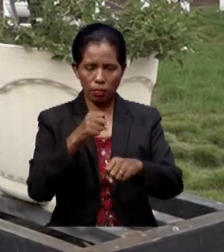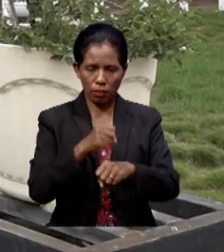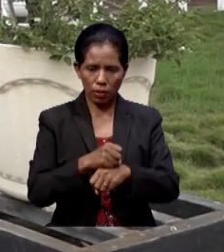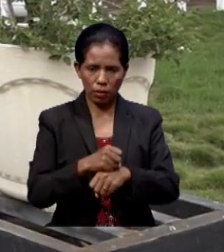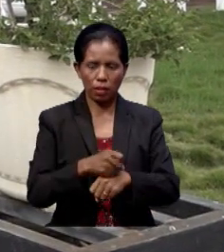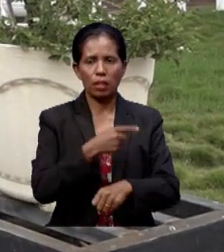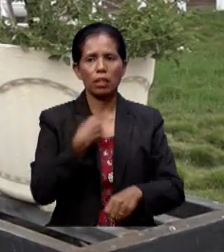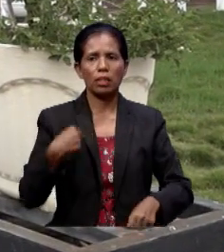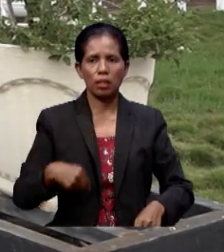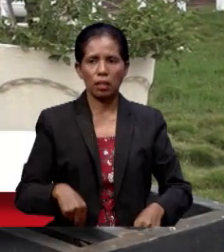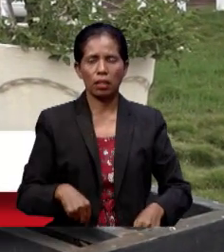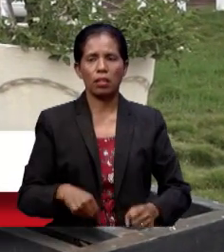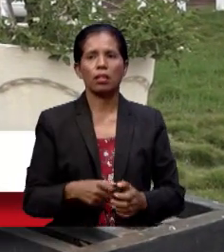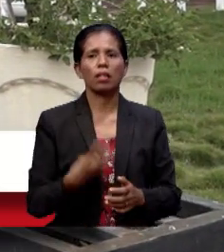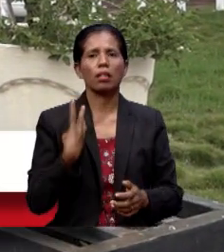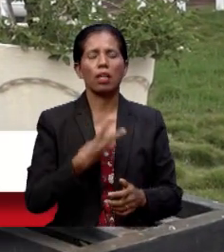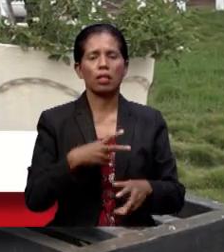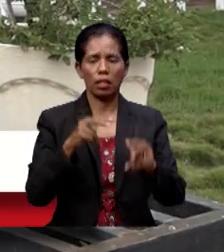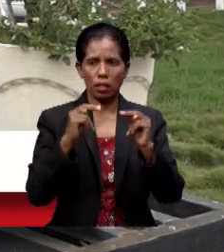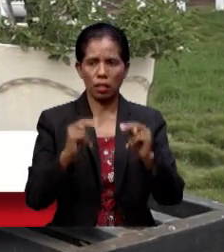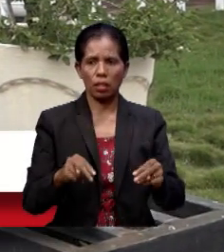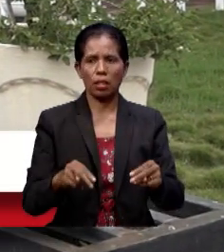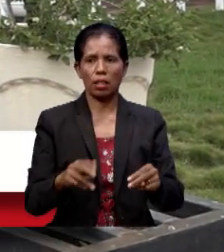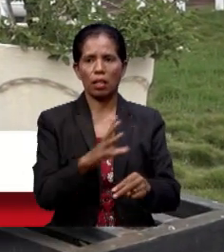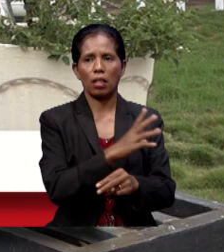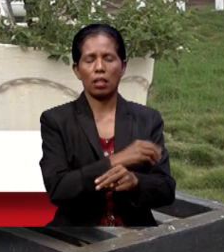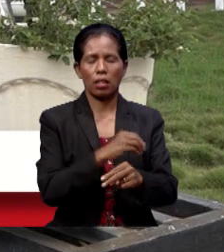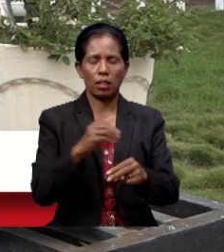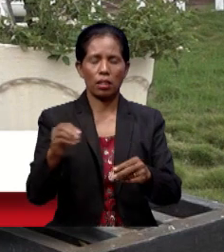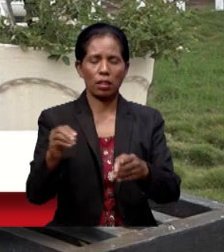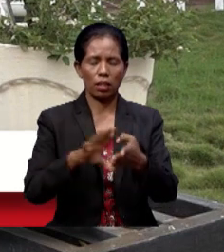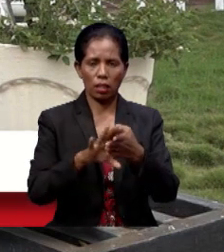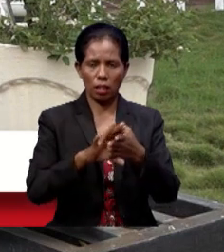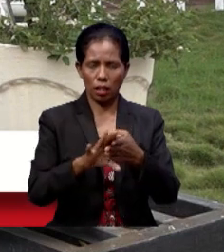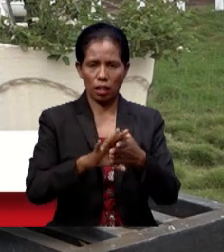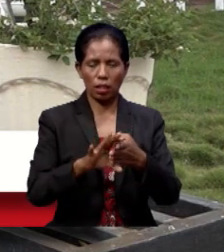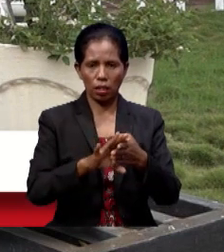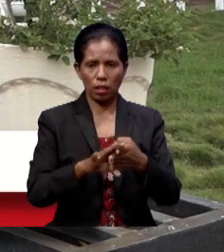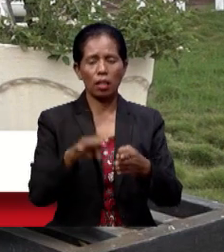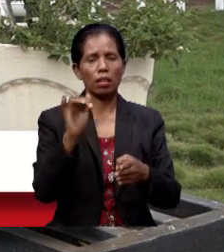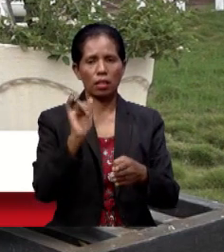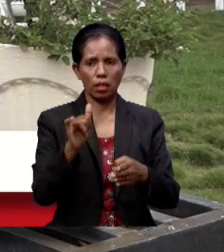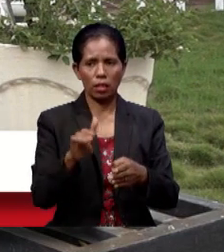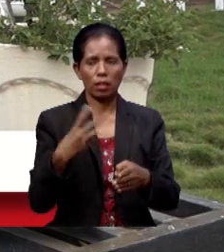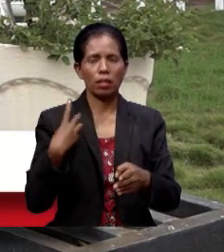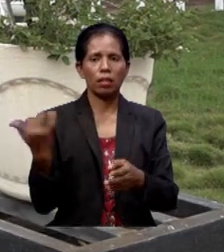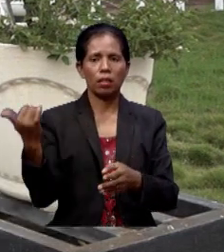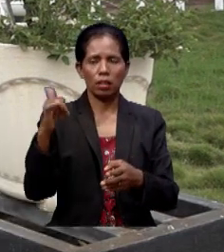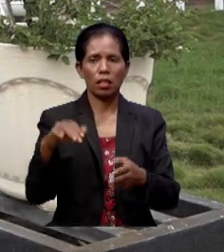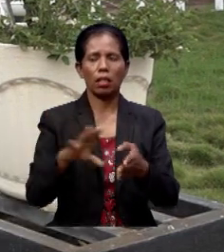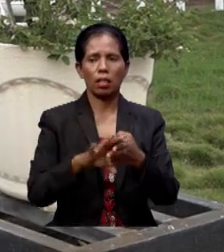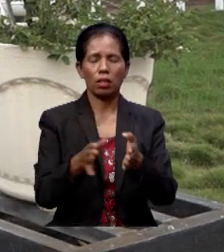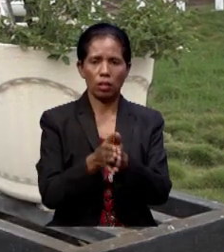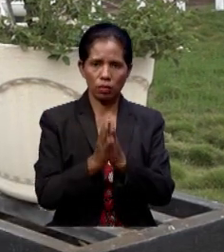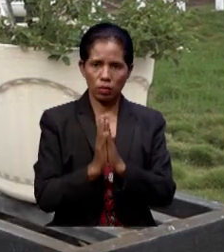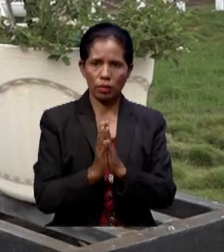sina, ita ne tenki iha letter of designation. Ita ne sira pedido ne ursida